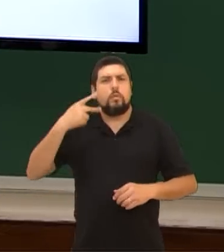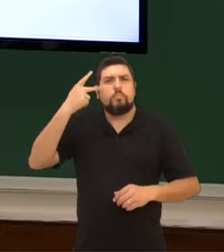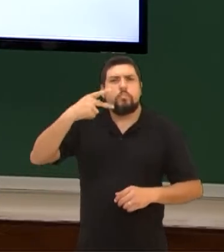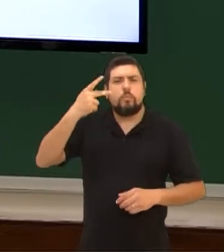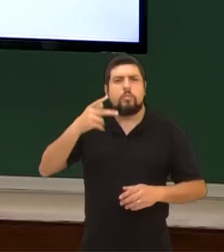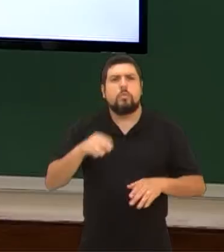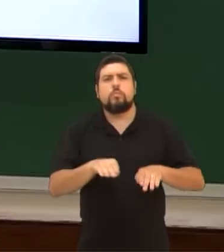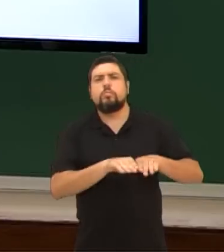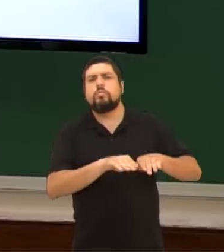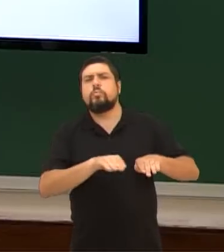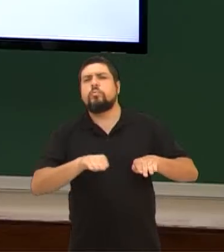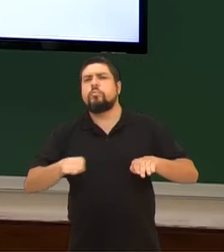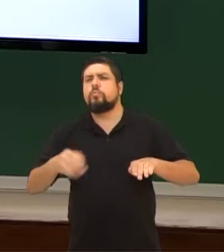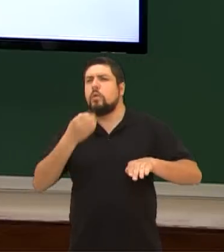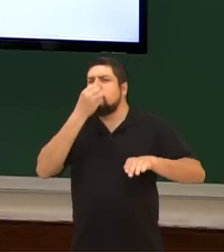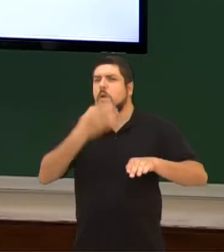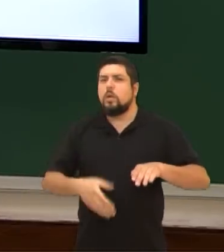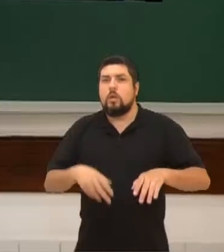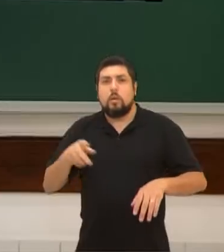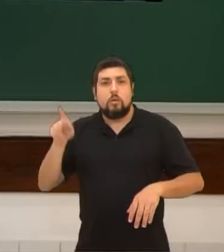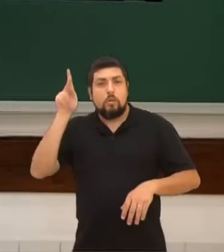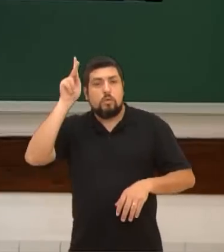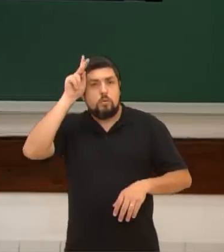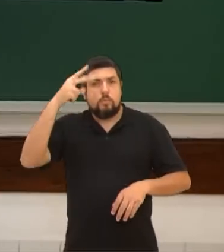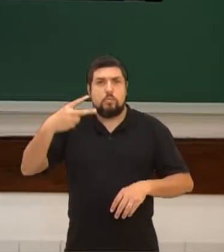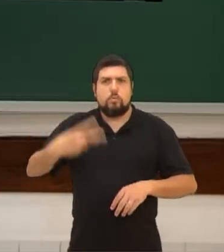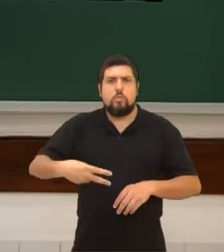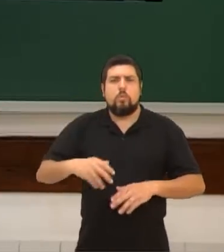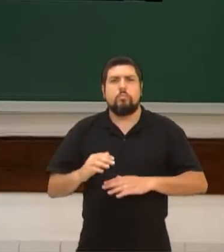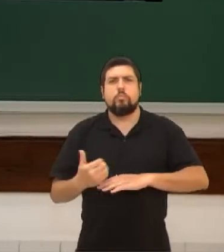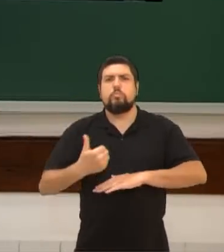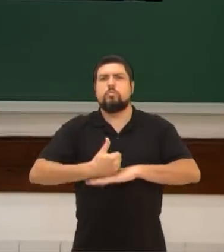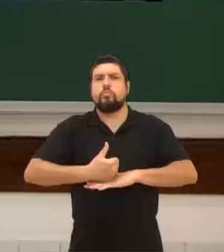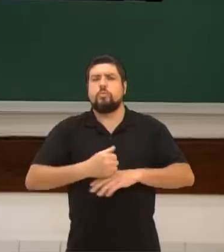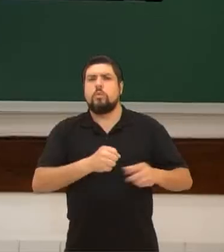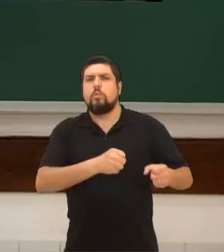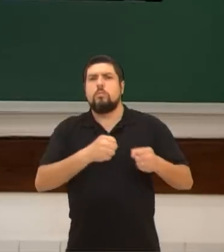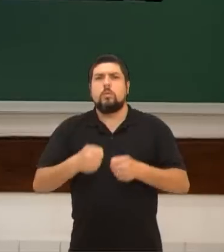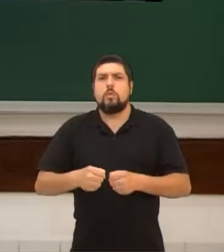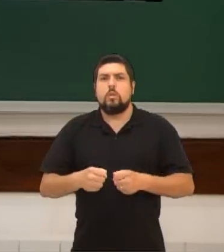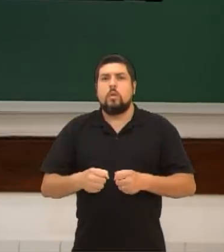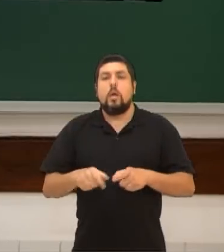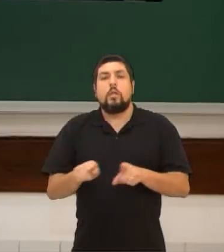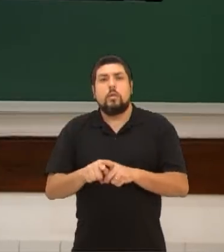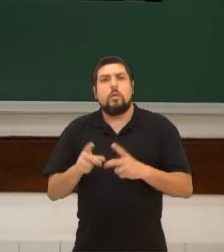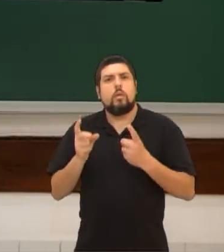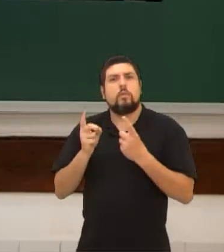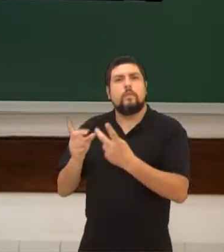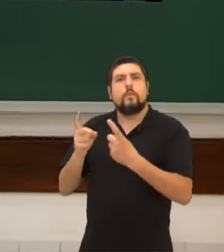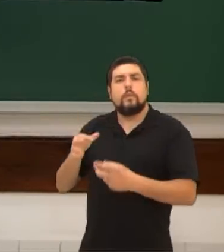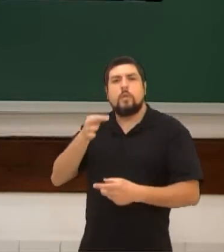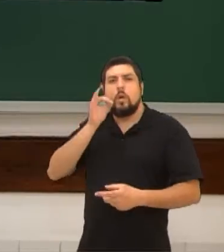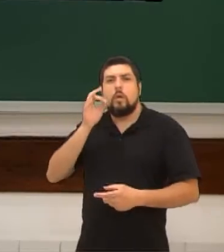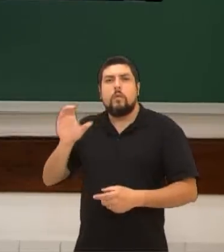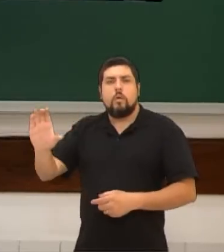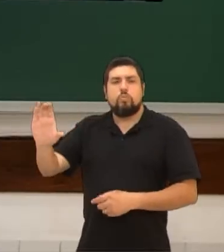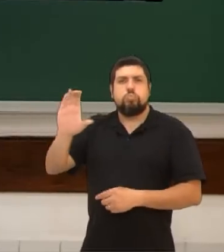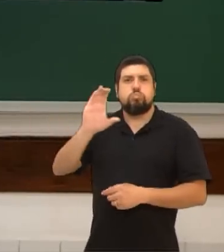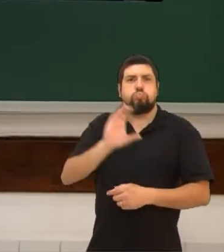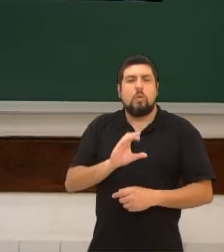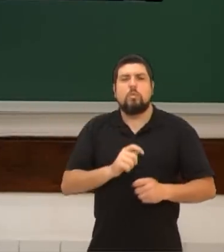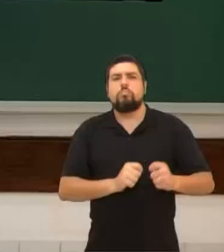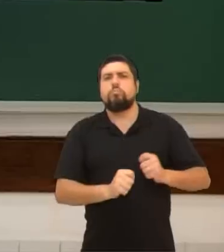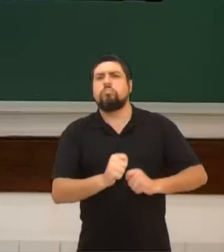Dom Pedro havia consolidado o seu poder e, devido aos lucros do café, o dinheiro gerado pelo café, nós temos uma